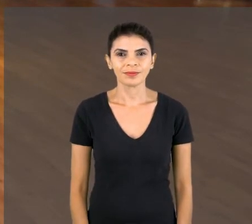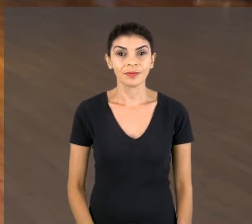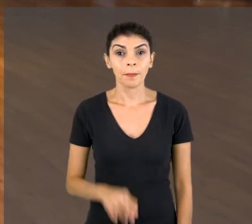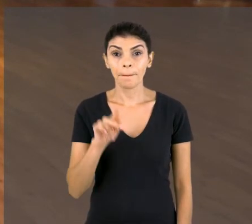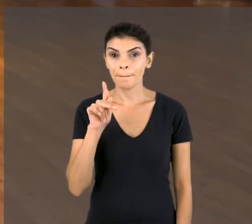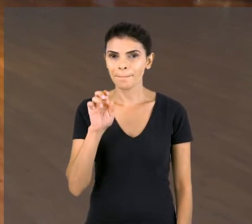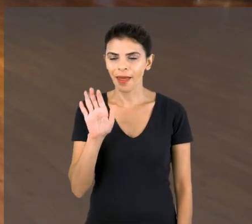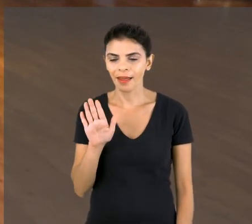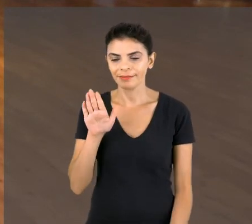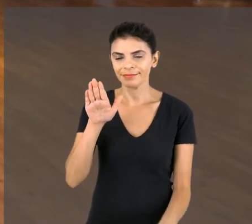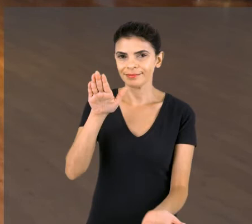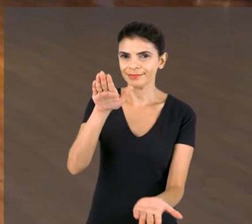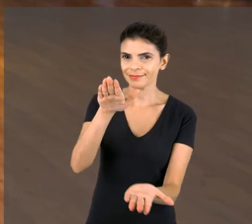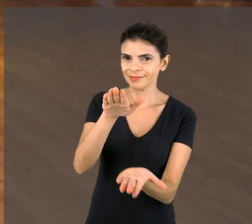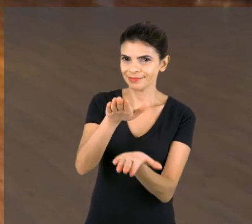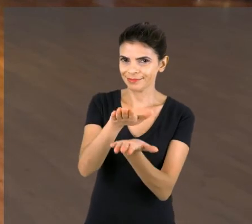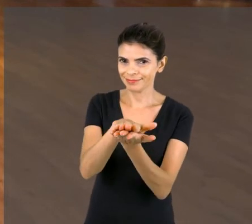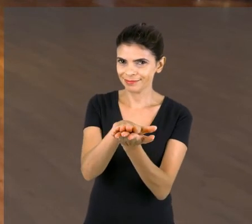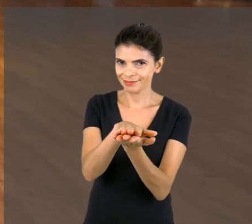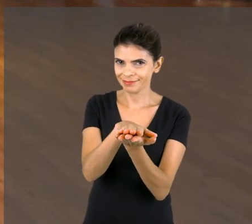Um pezinho.